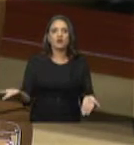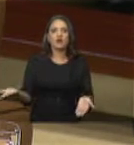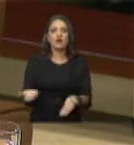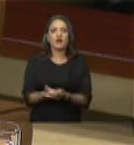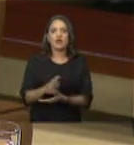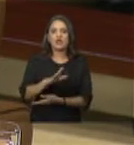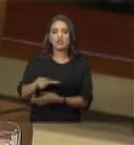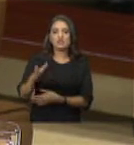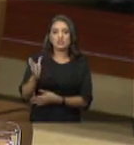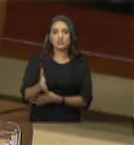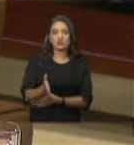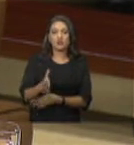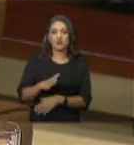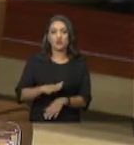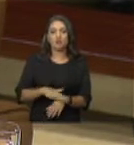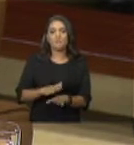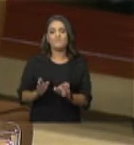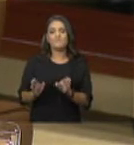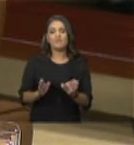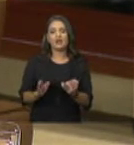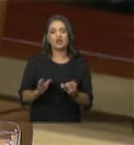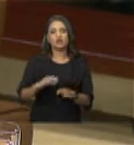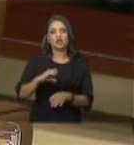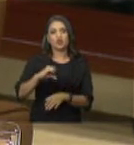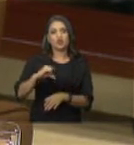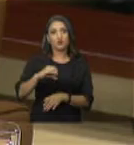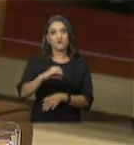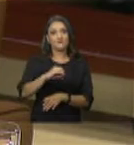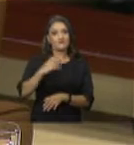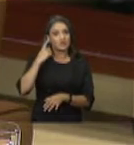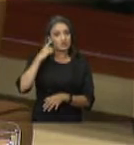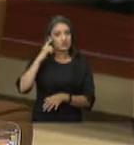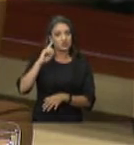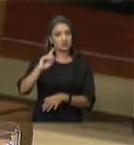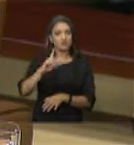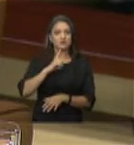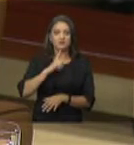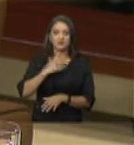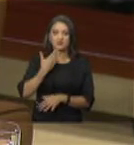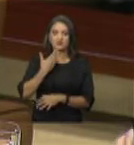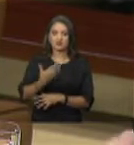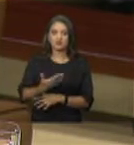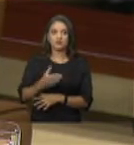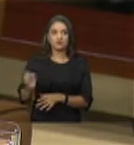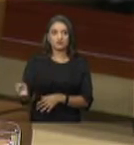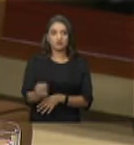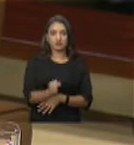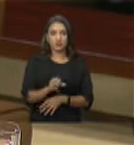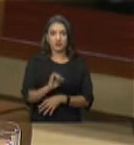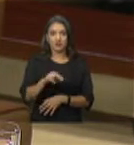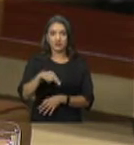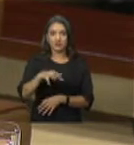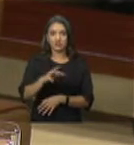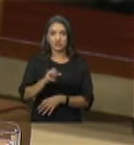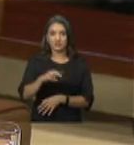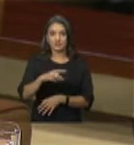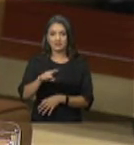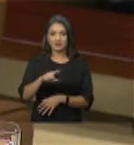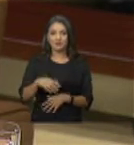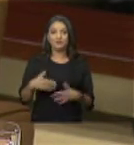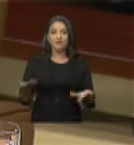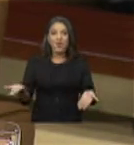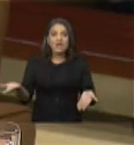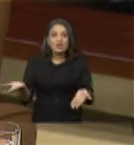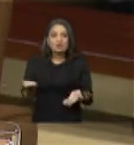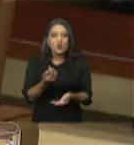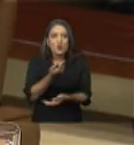ter sido ultrapassado aquele prazo de 90 dias para efeito da citação Estação Aliás foi Proposta no último